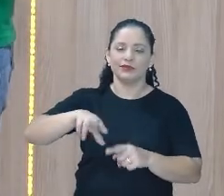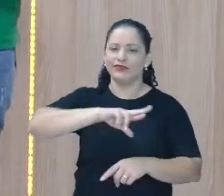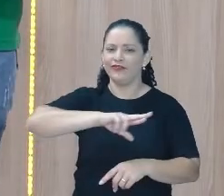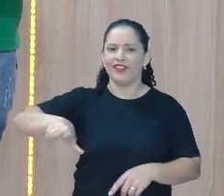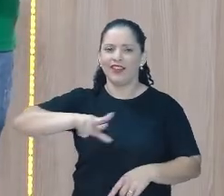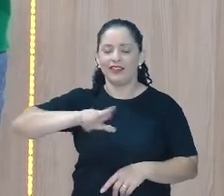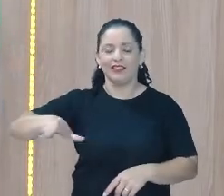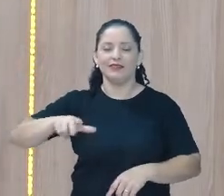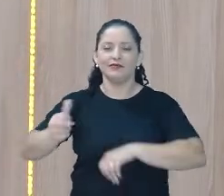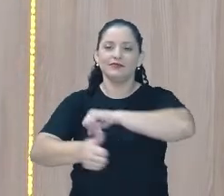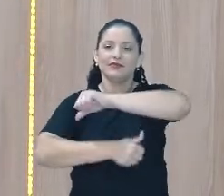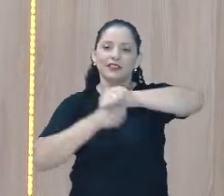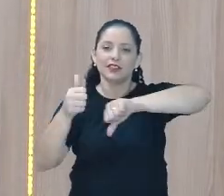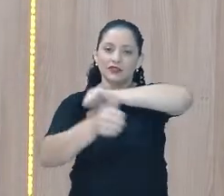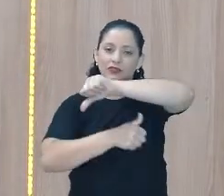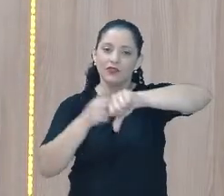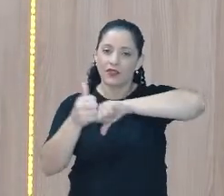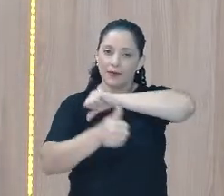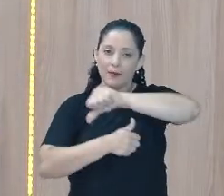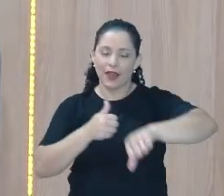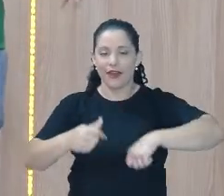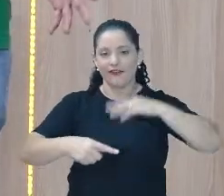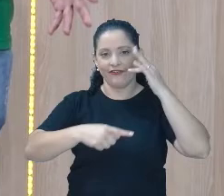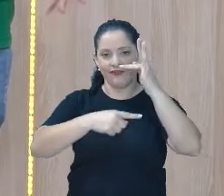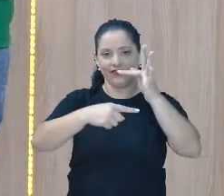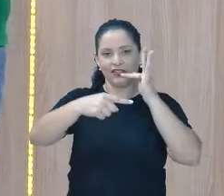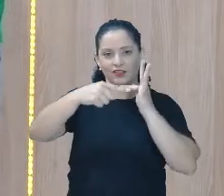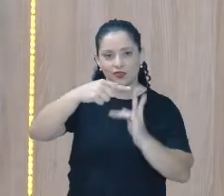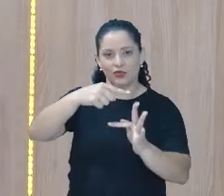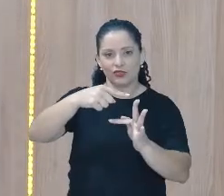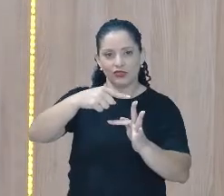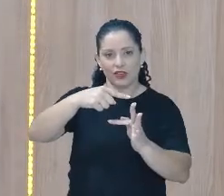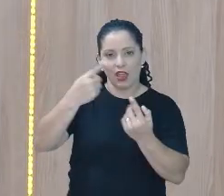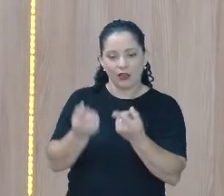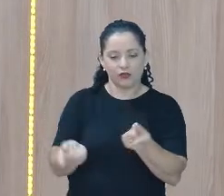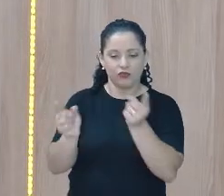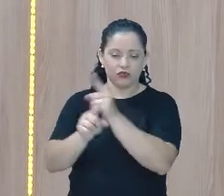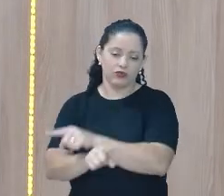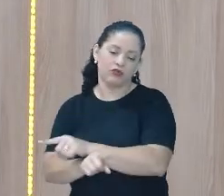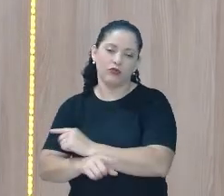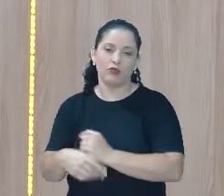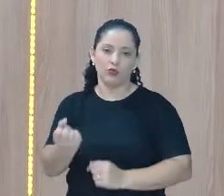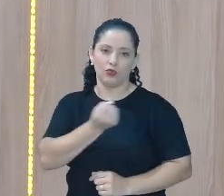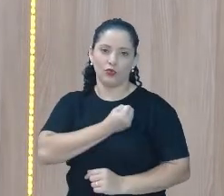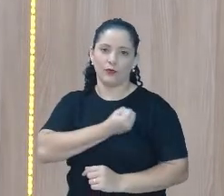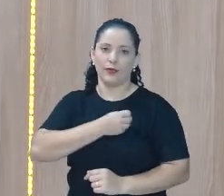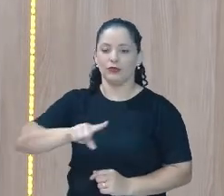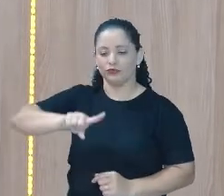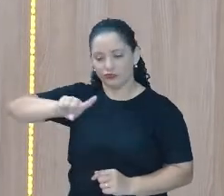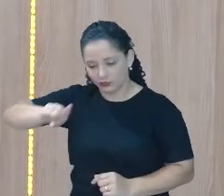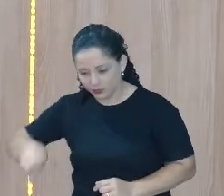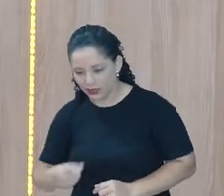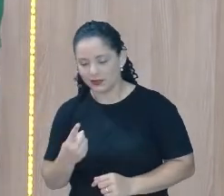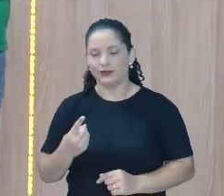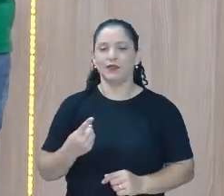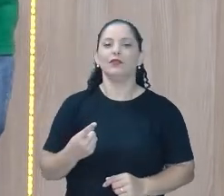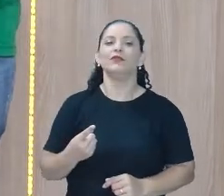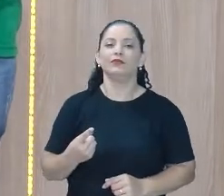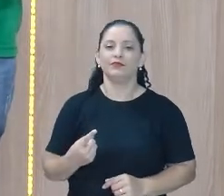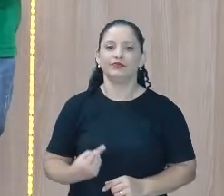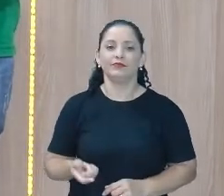você transformar as frações em um número decimal, certo? É através das